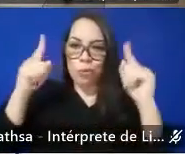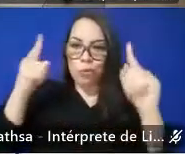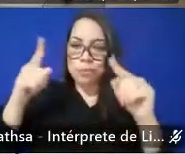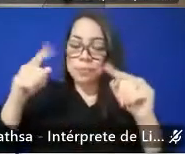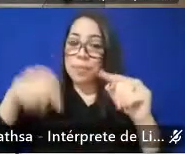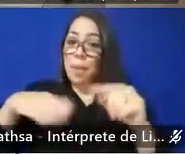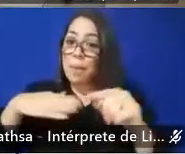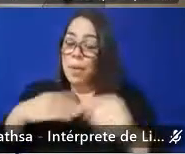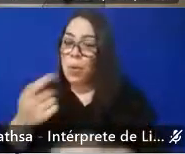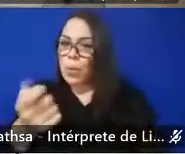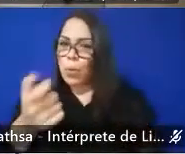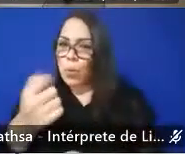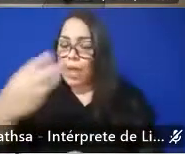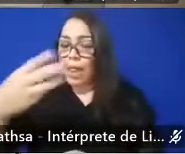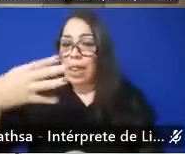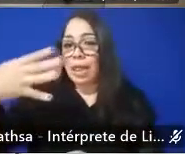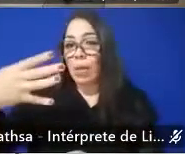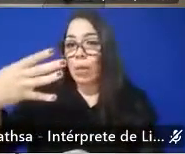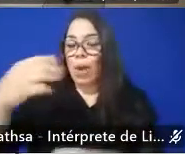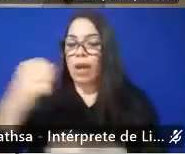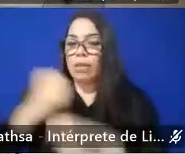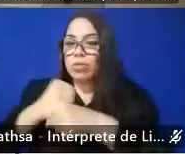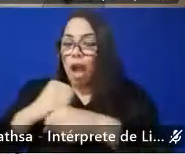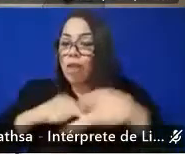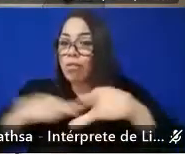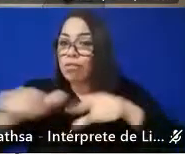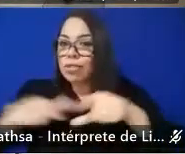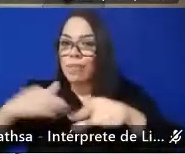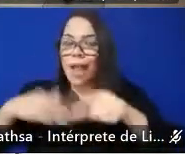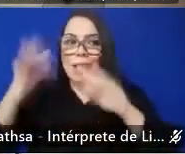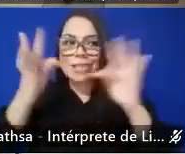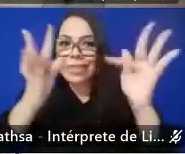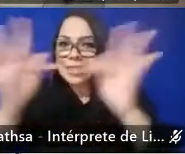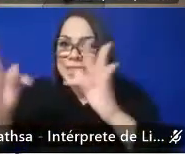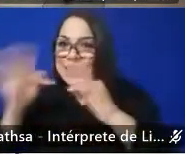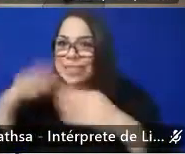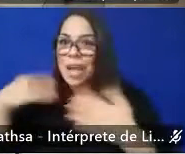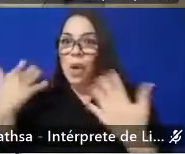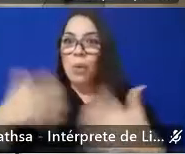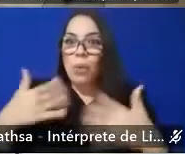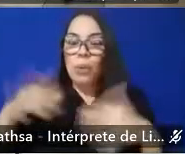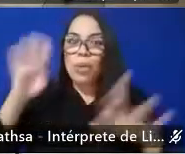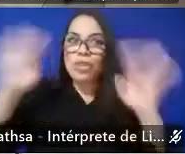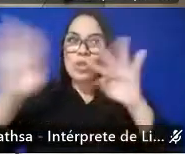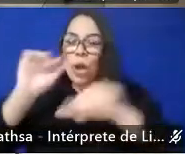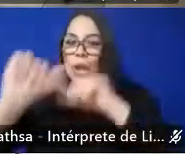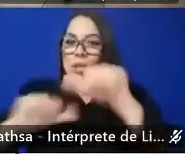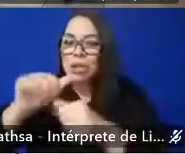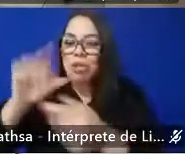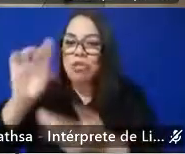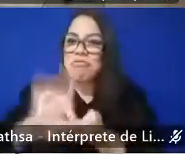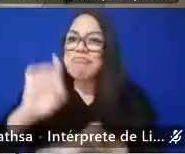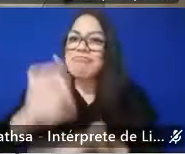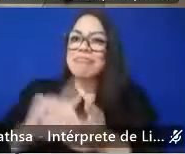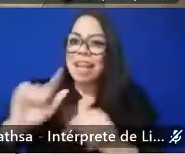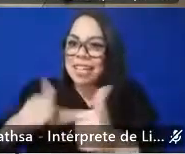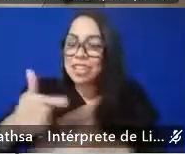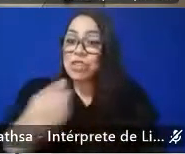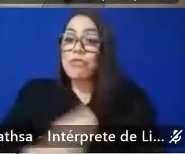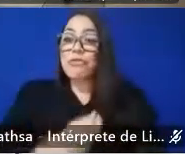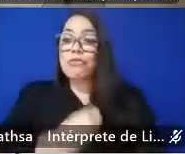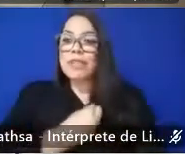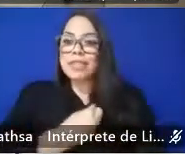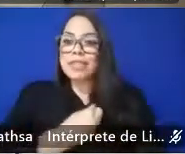anos de instituição testemunhei muitas iniciativas sonhadoras e transformadora de vidas colegas que